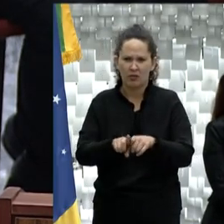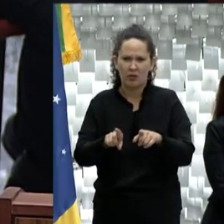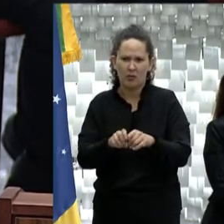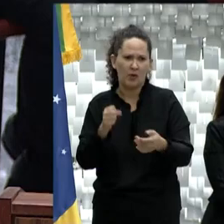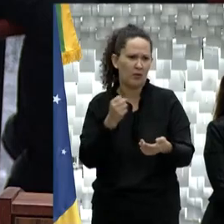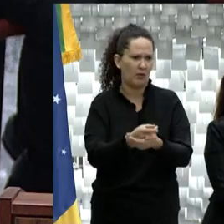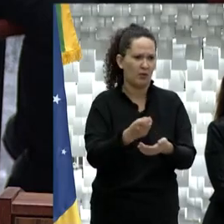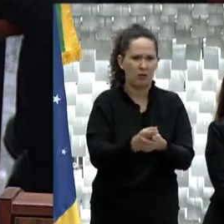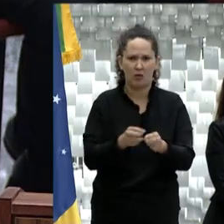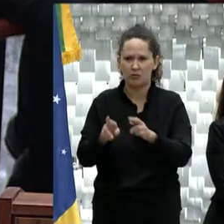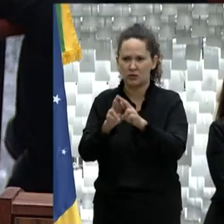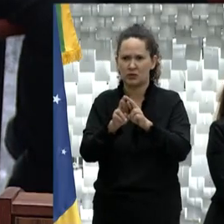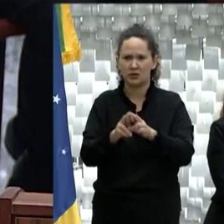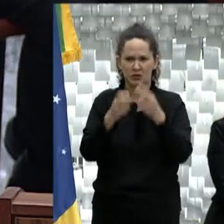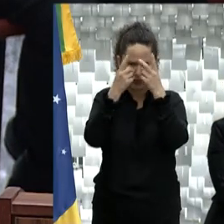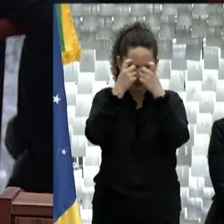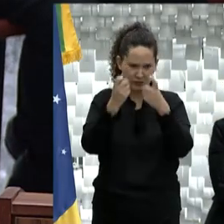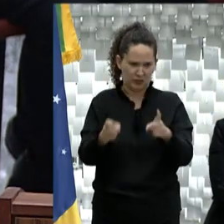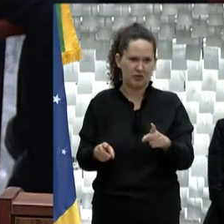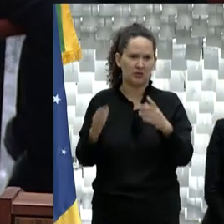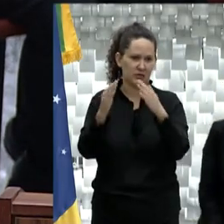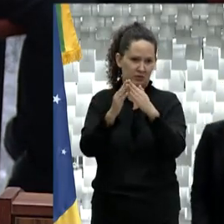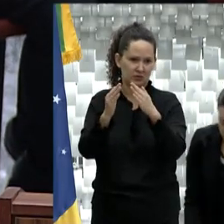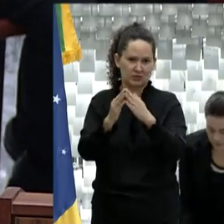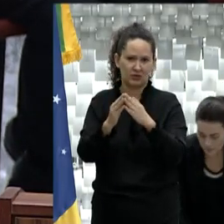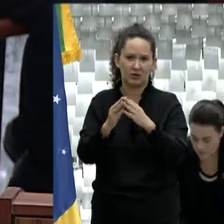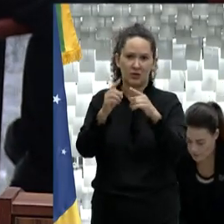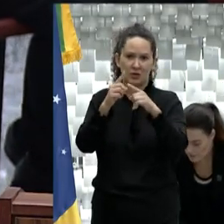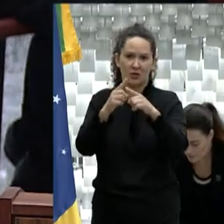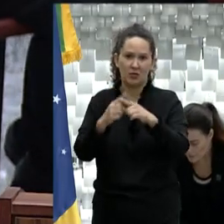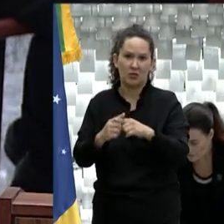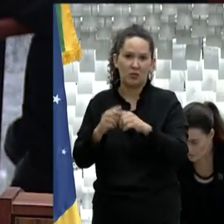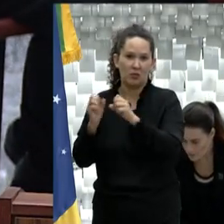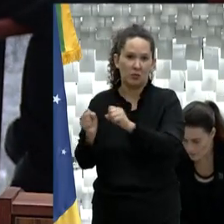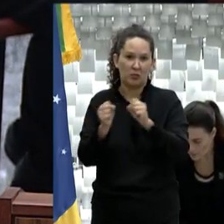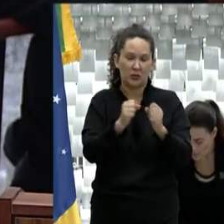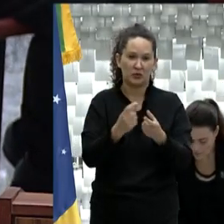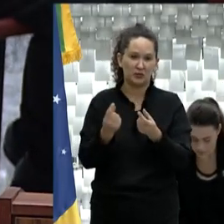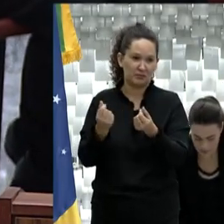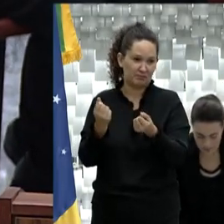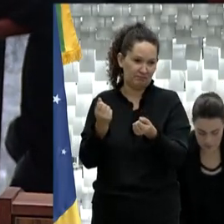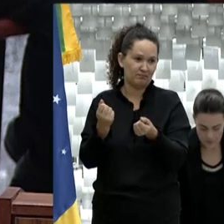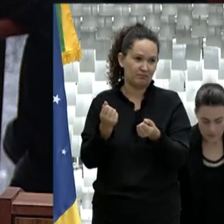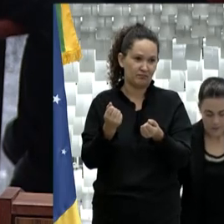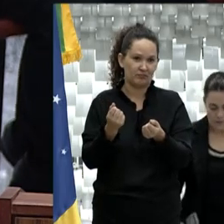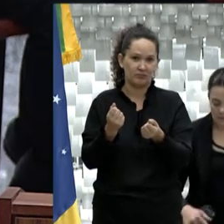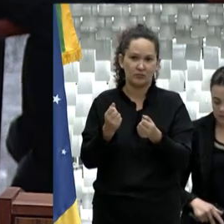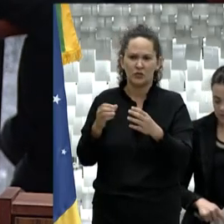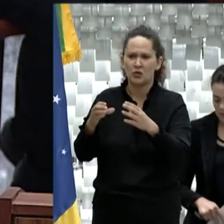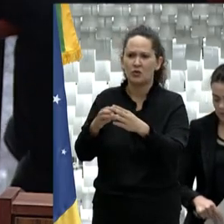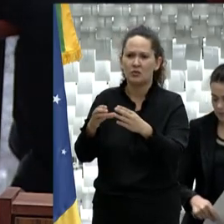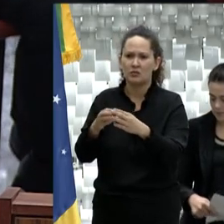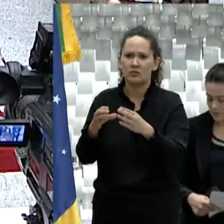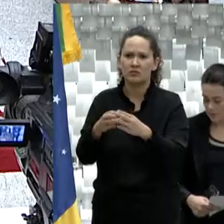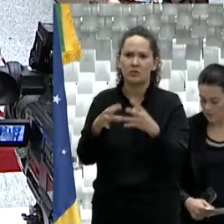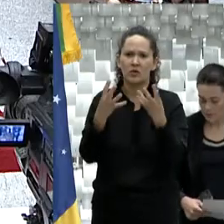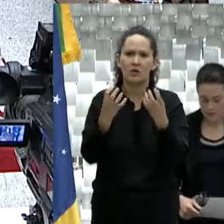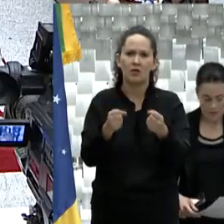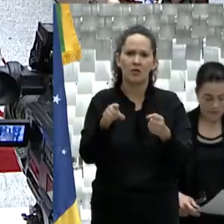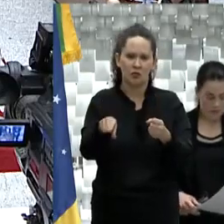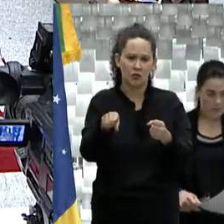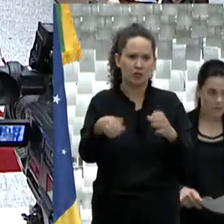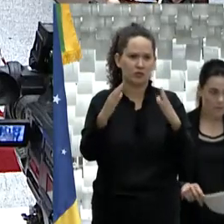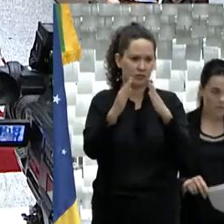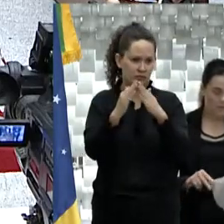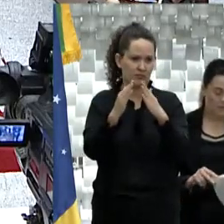consumo, contra a violência doméstica, contra o abuso do poder econômico. A coletividade recebe desta